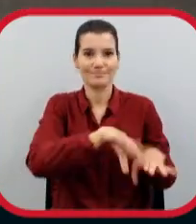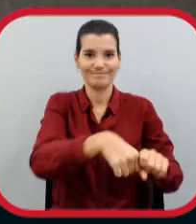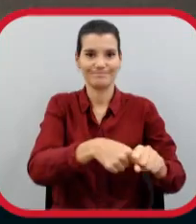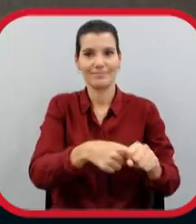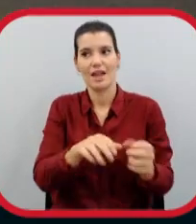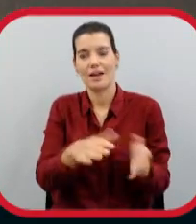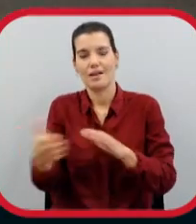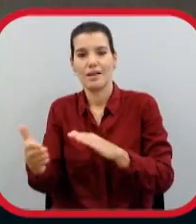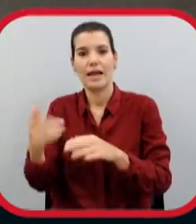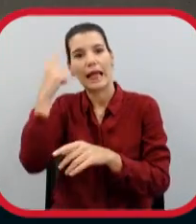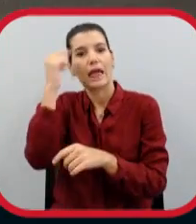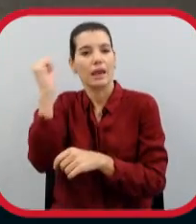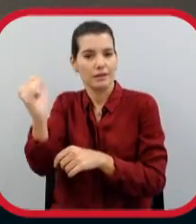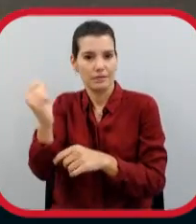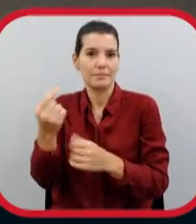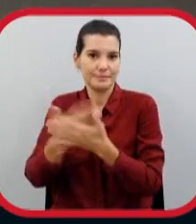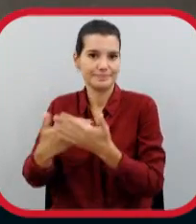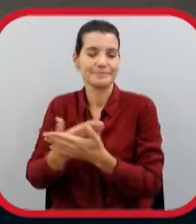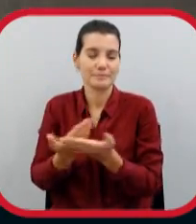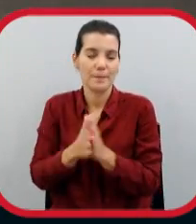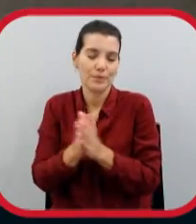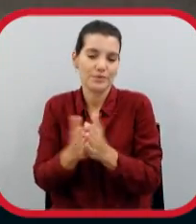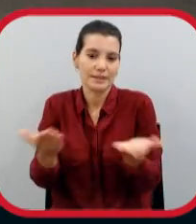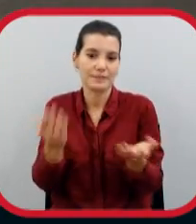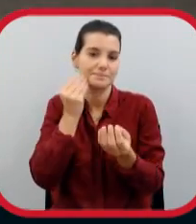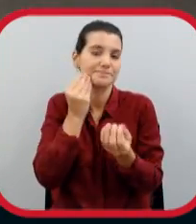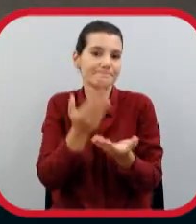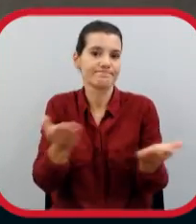vão criar valor no mundo criminoso.